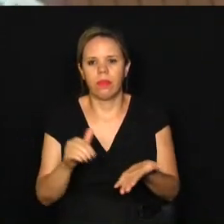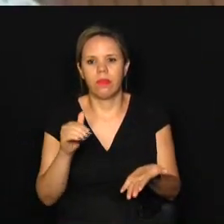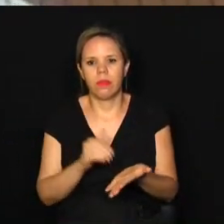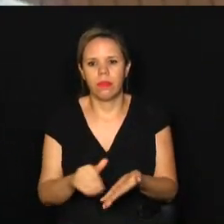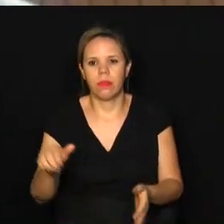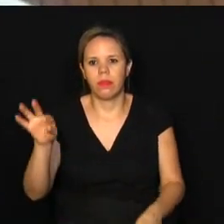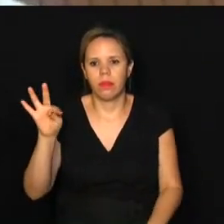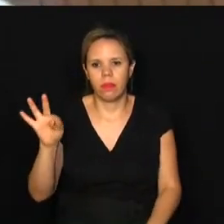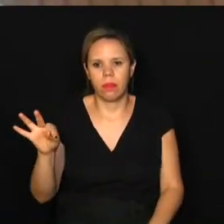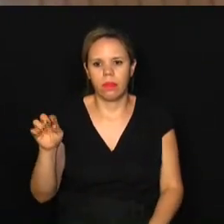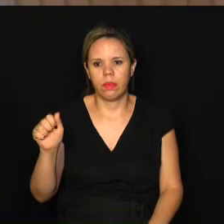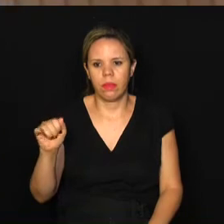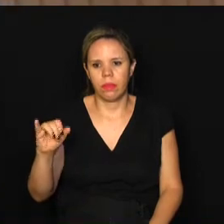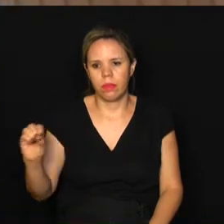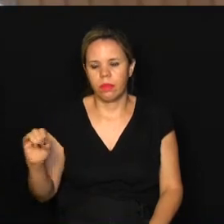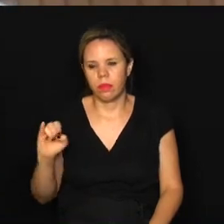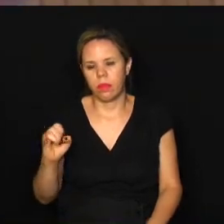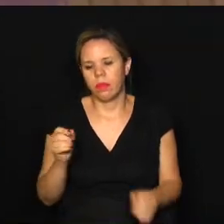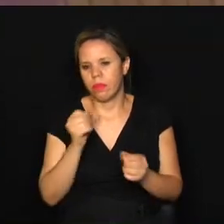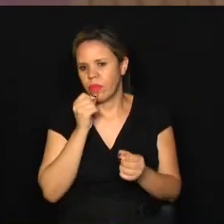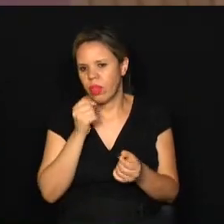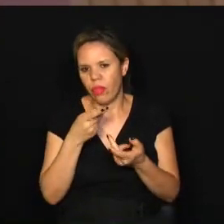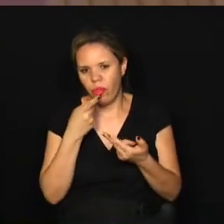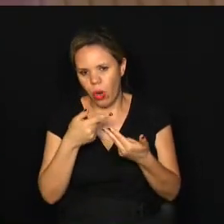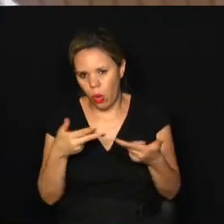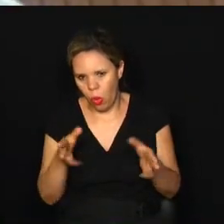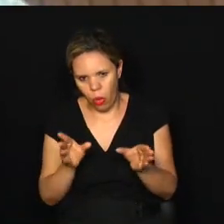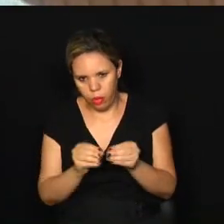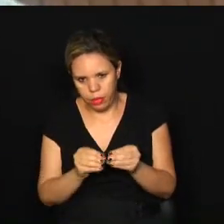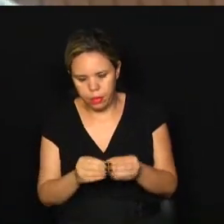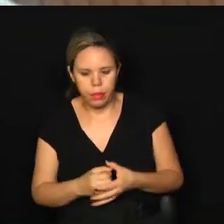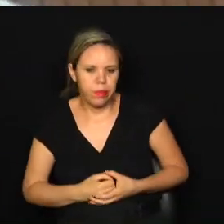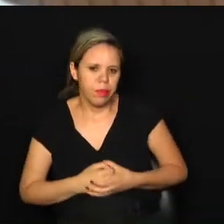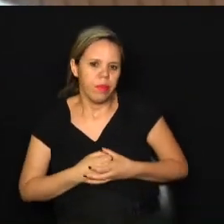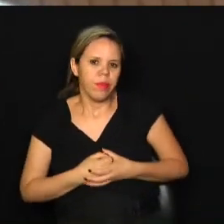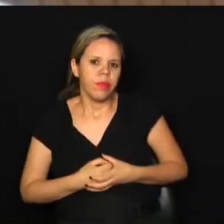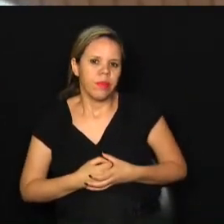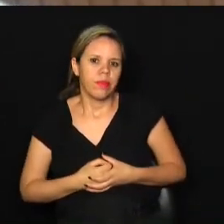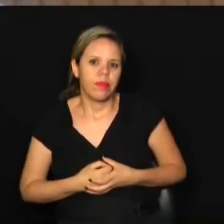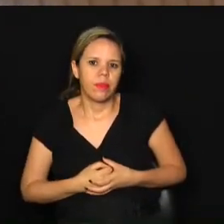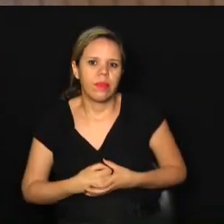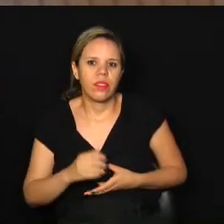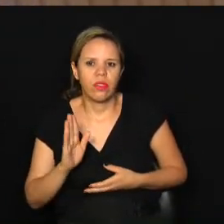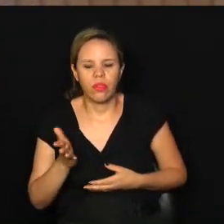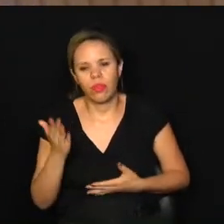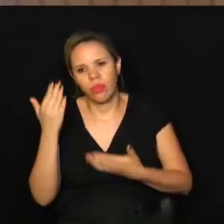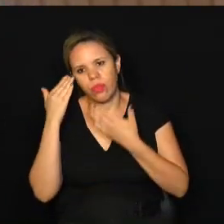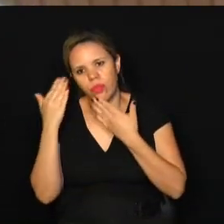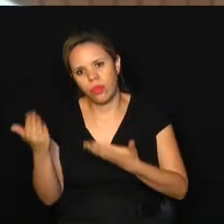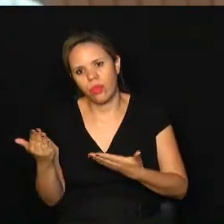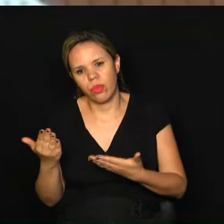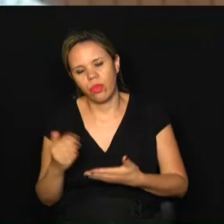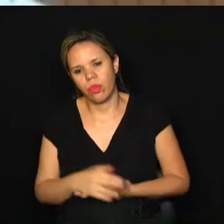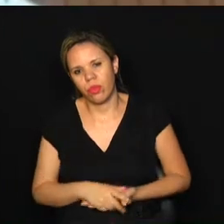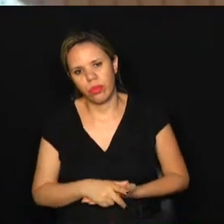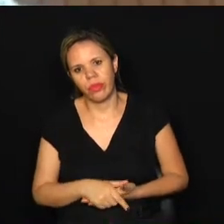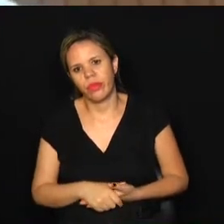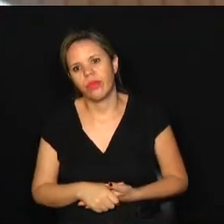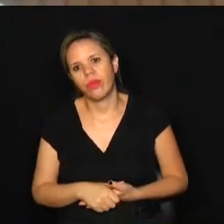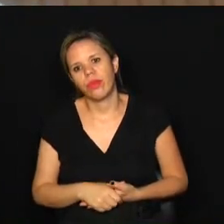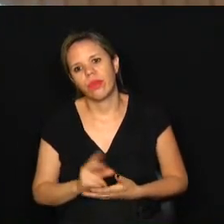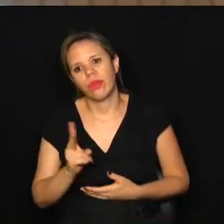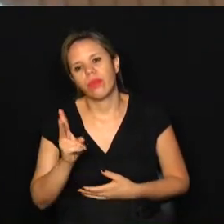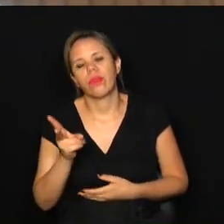Tarcísio, se assim necessário, fazer mais alguma consideração e já de antemão agradecendo o senhor, como